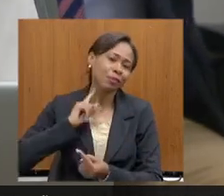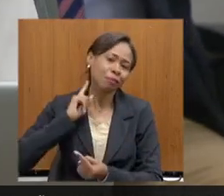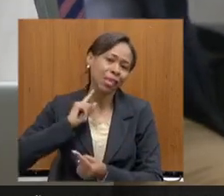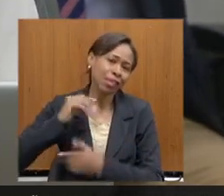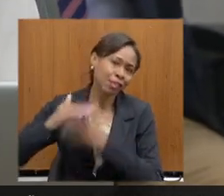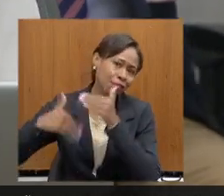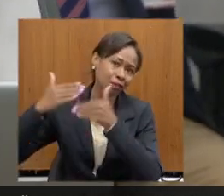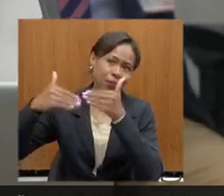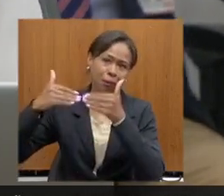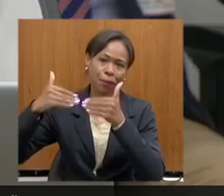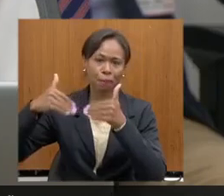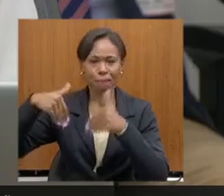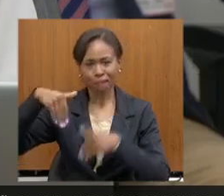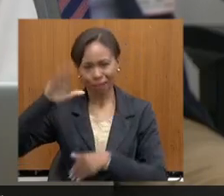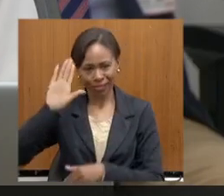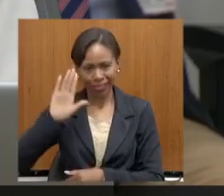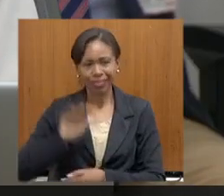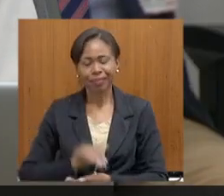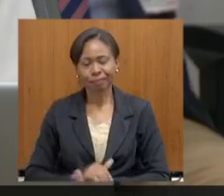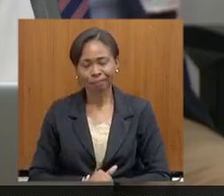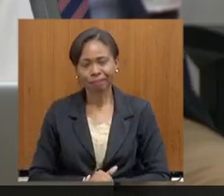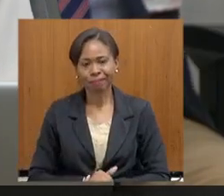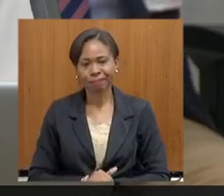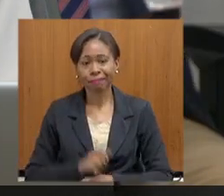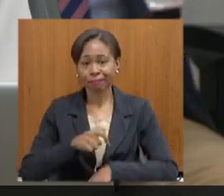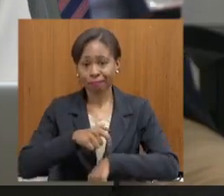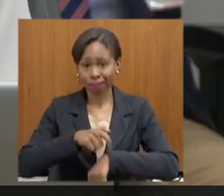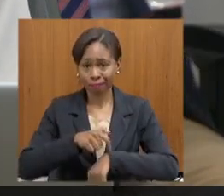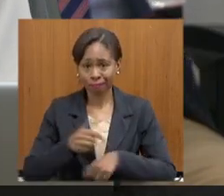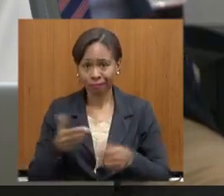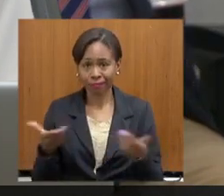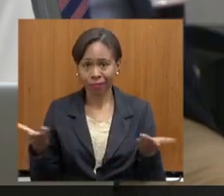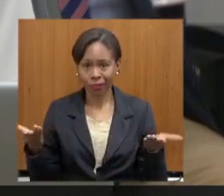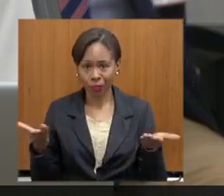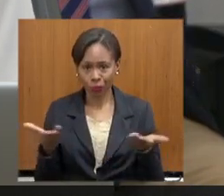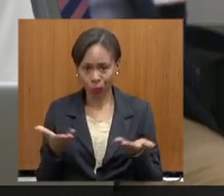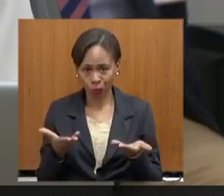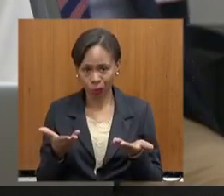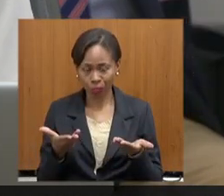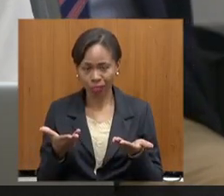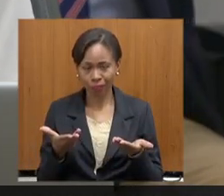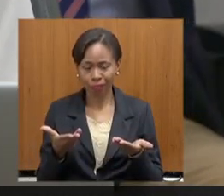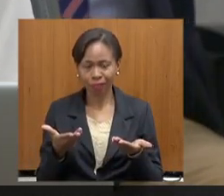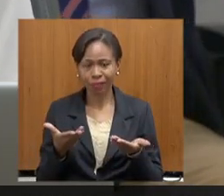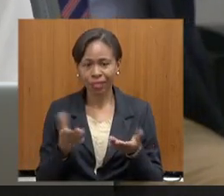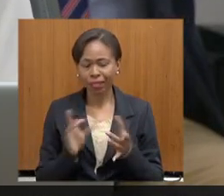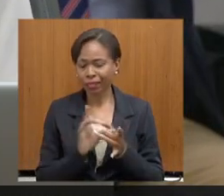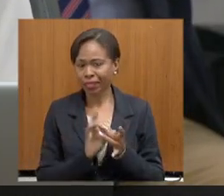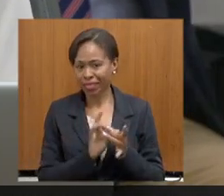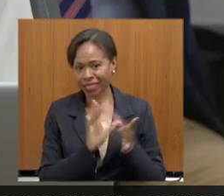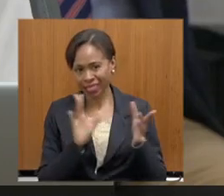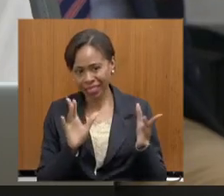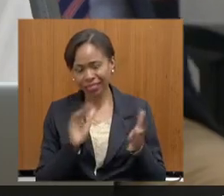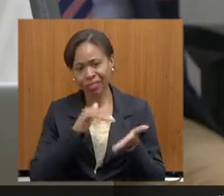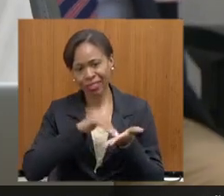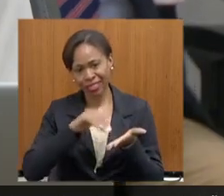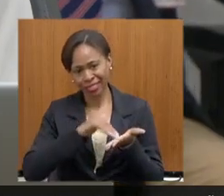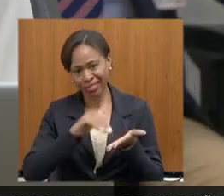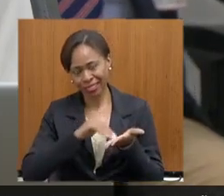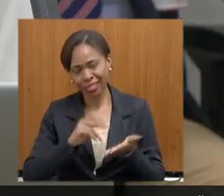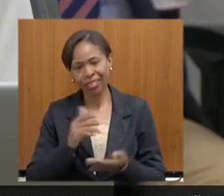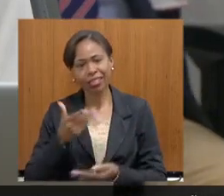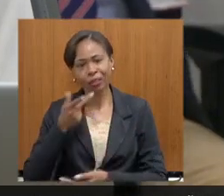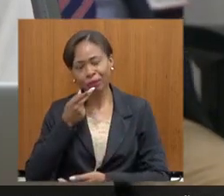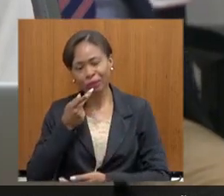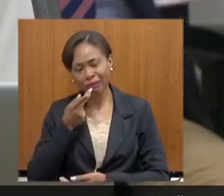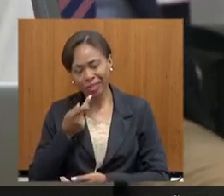vez mais e nesse momento eu passo a palavra ao secretário Fernando passado para que ele